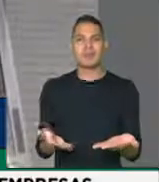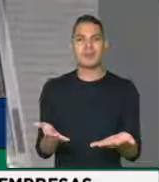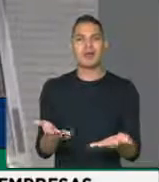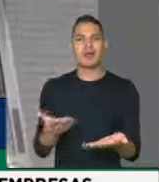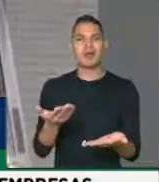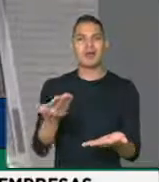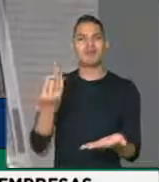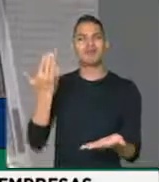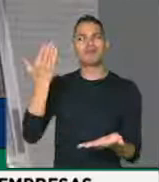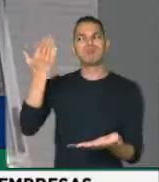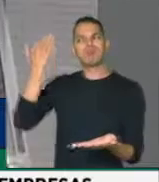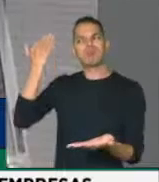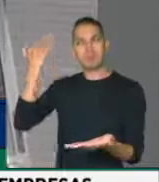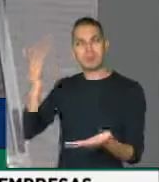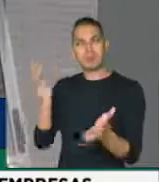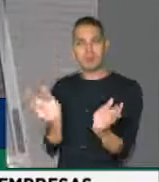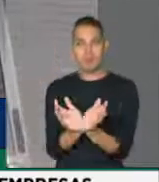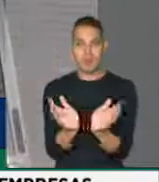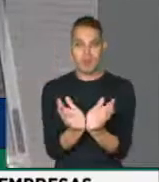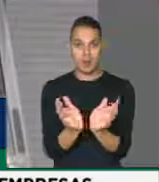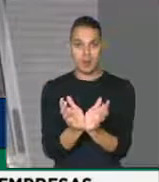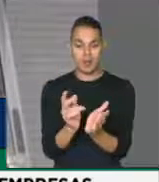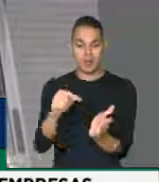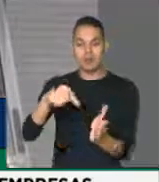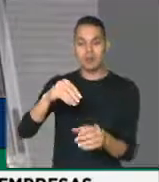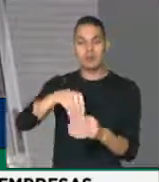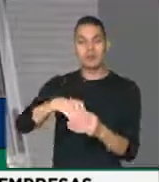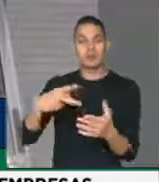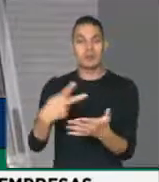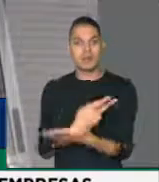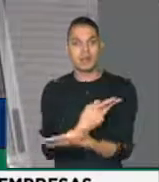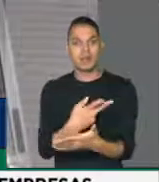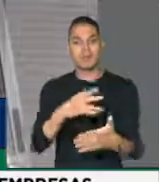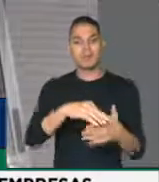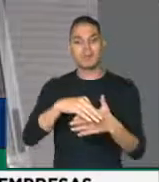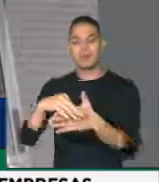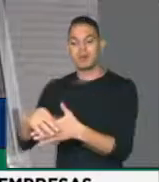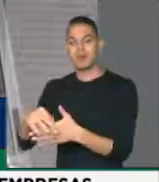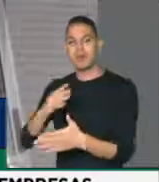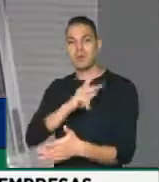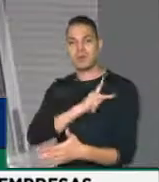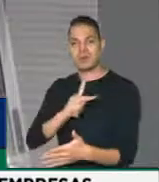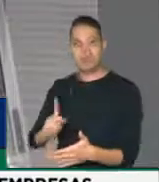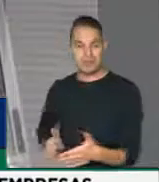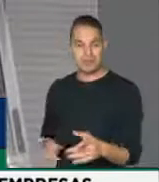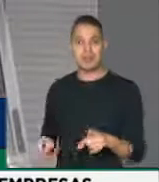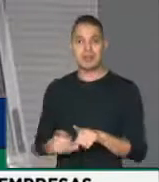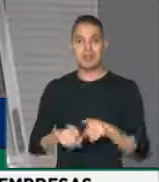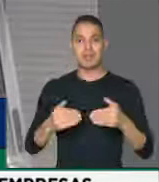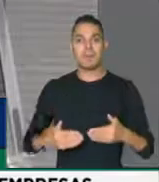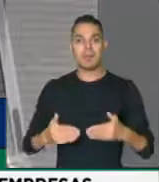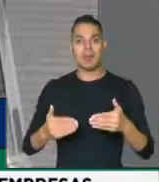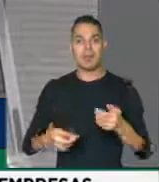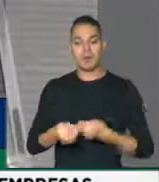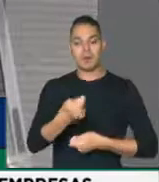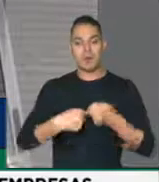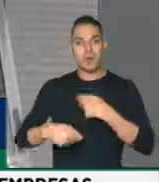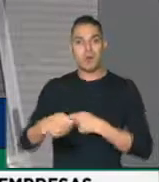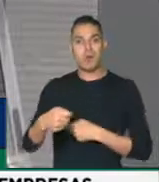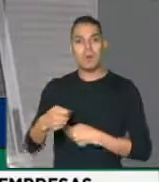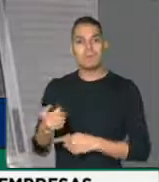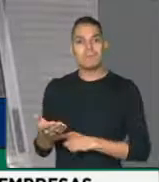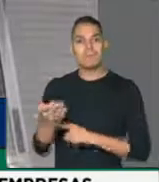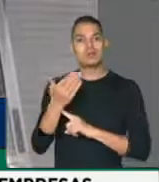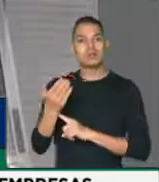Alguns dias atrás, a nossa bancada havia encaminhado ao presidente, também ao ministro da Economia, um pedido de socorro, de